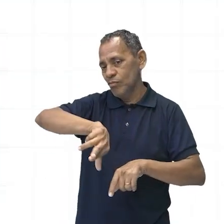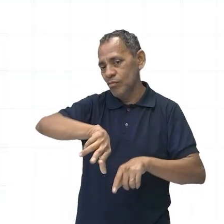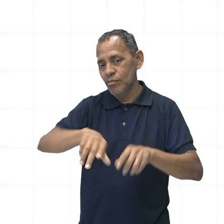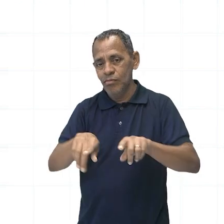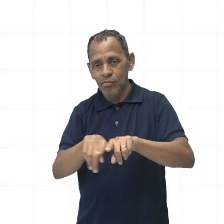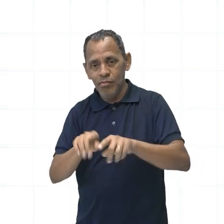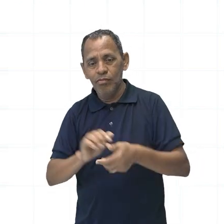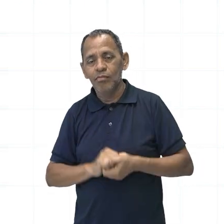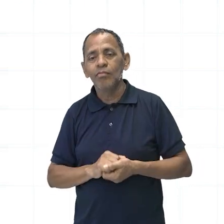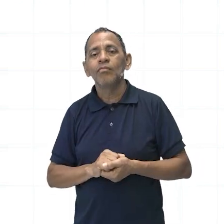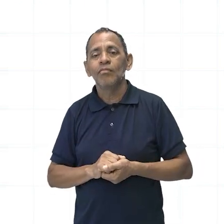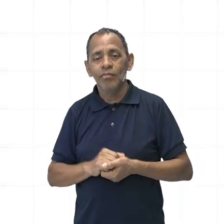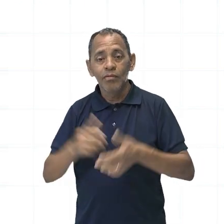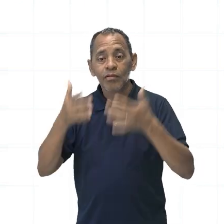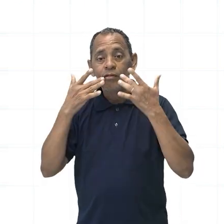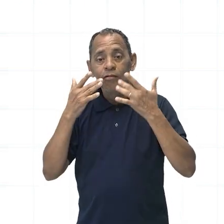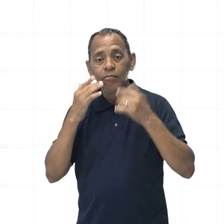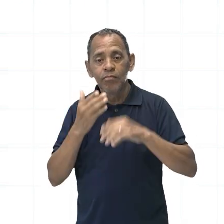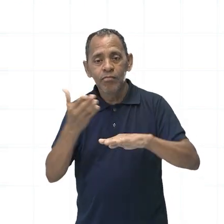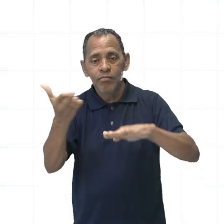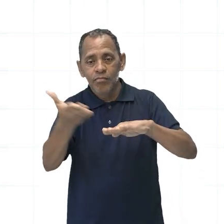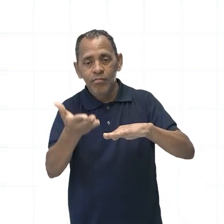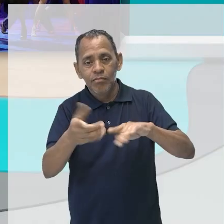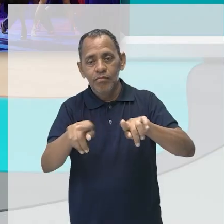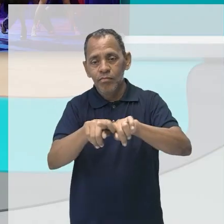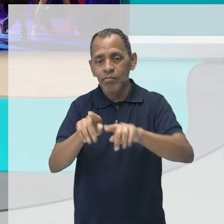teatro contemporâneo.